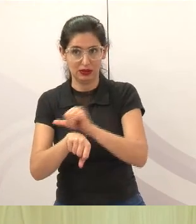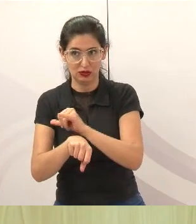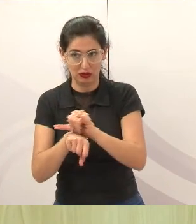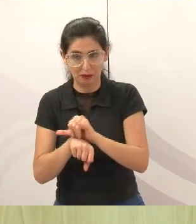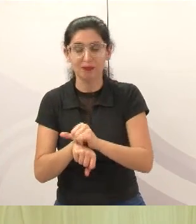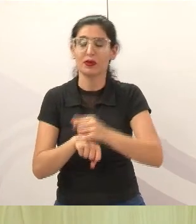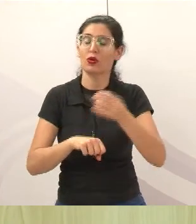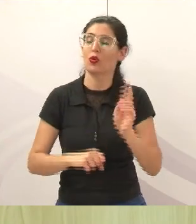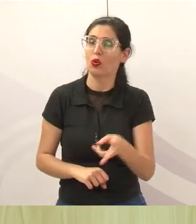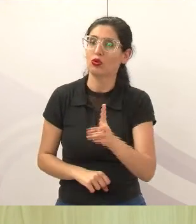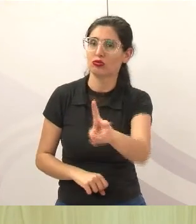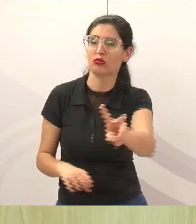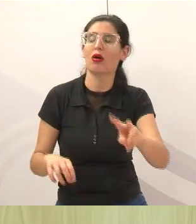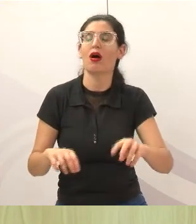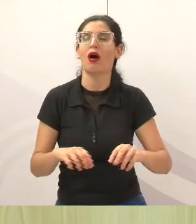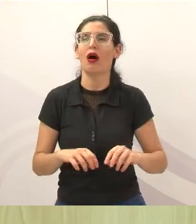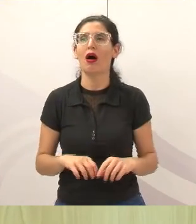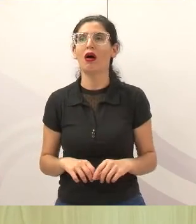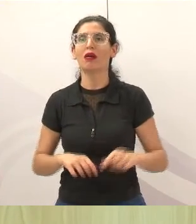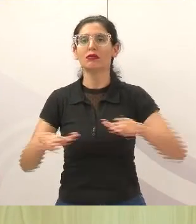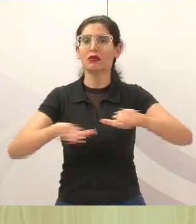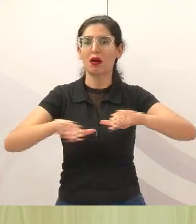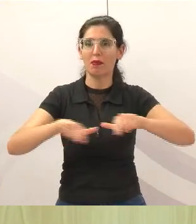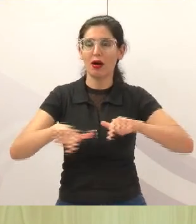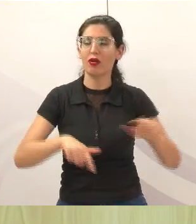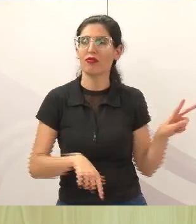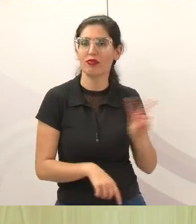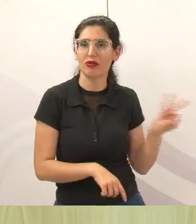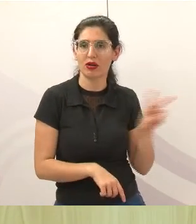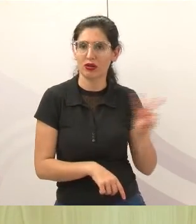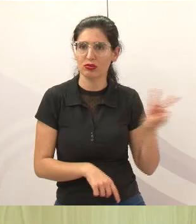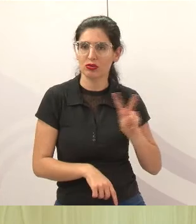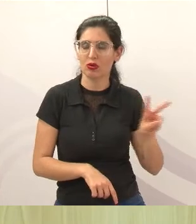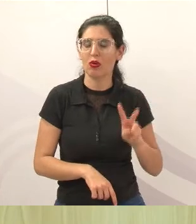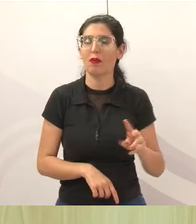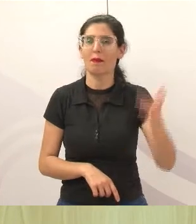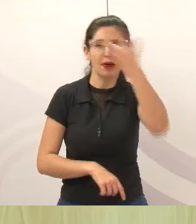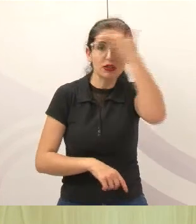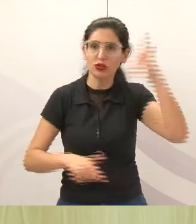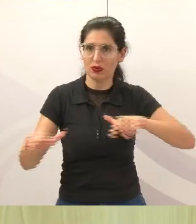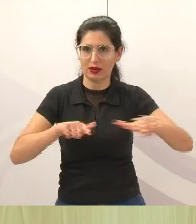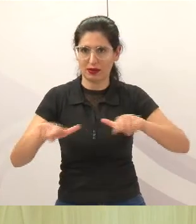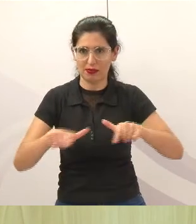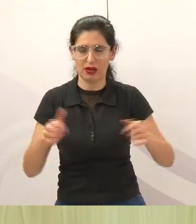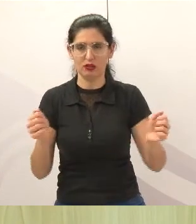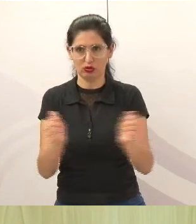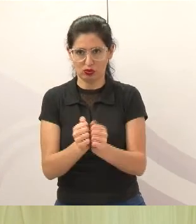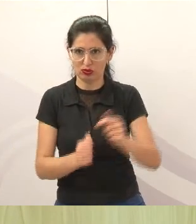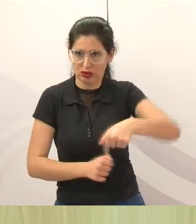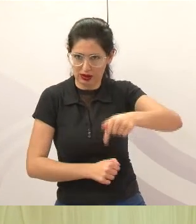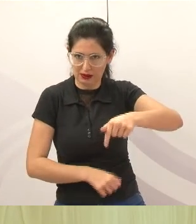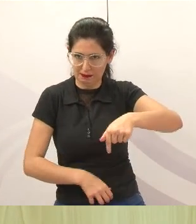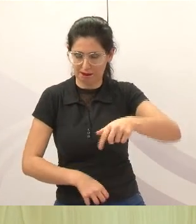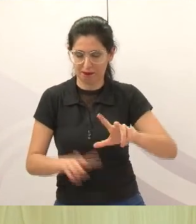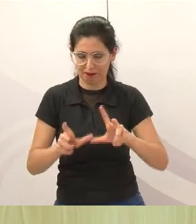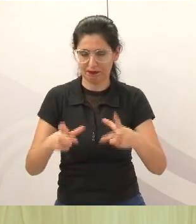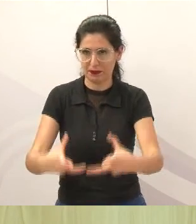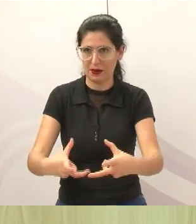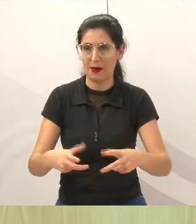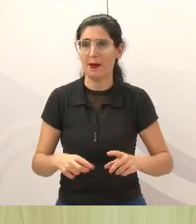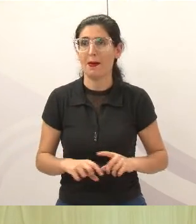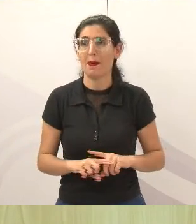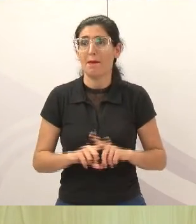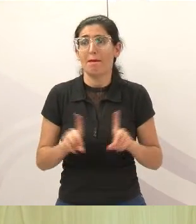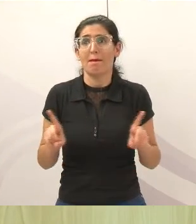nossas atividades, atividade dos vereadores, atividade dos servidores dessa casa, porém,